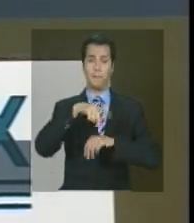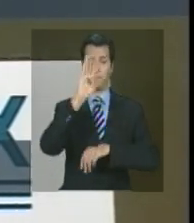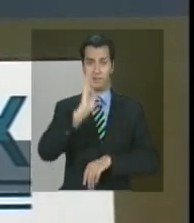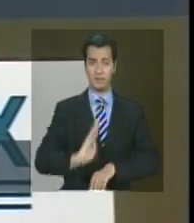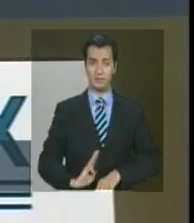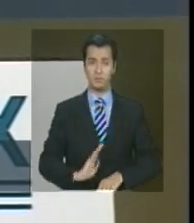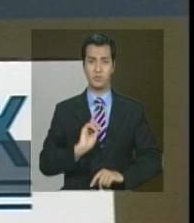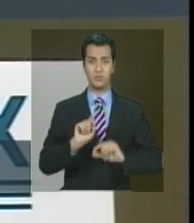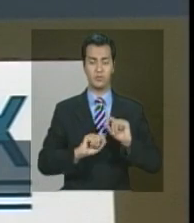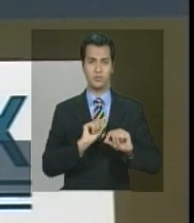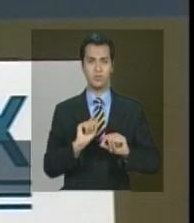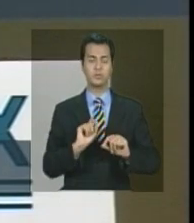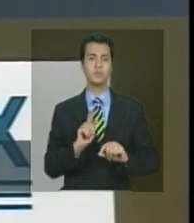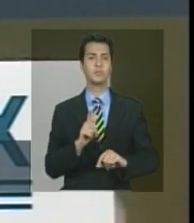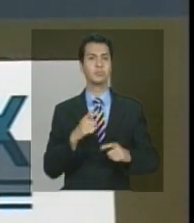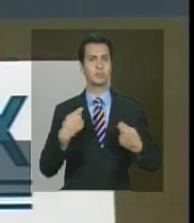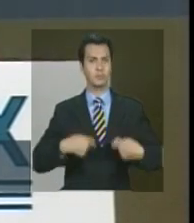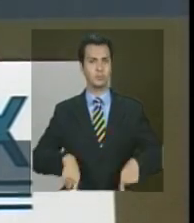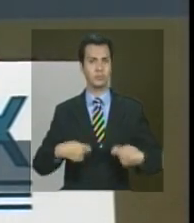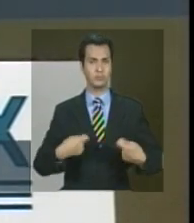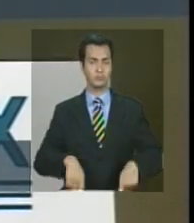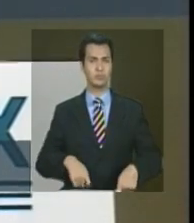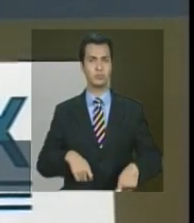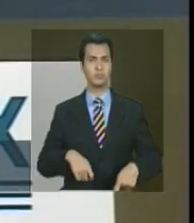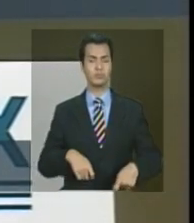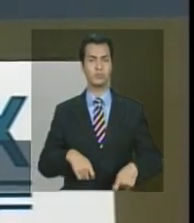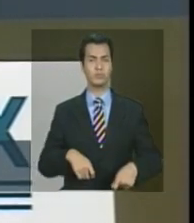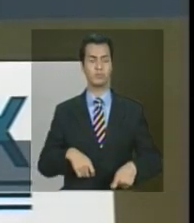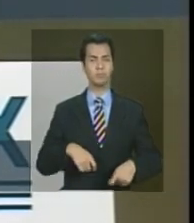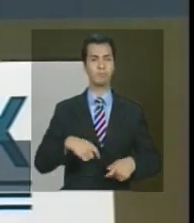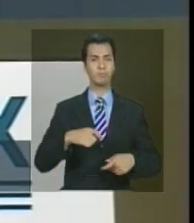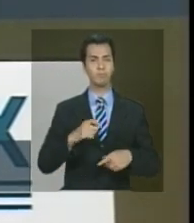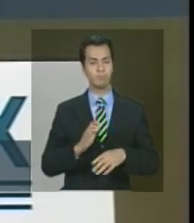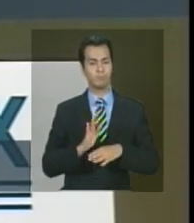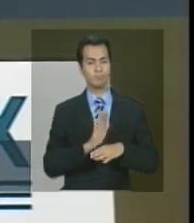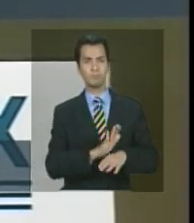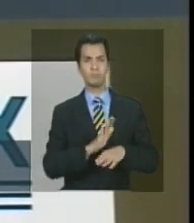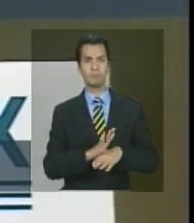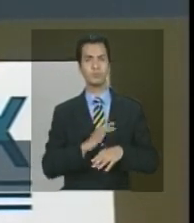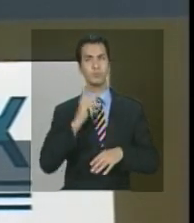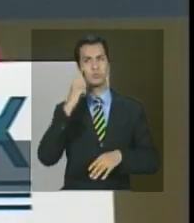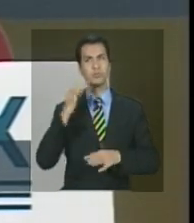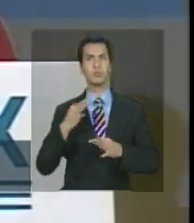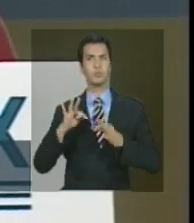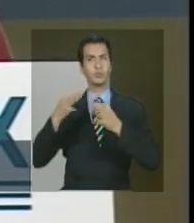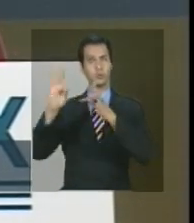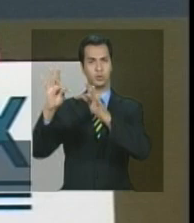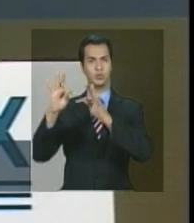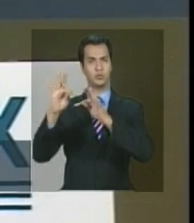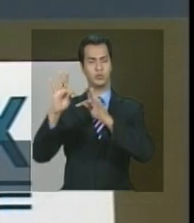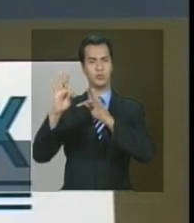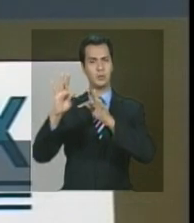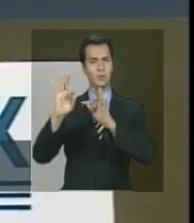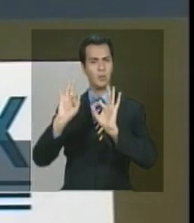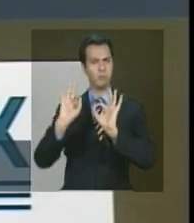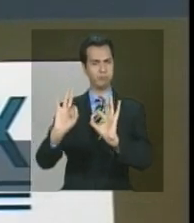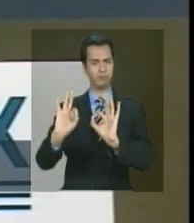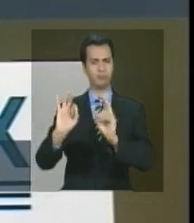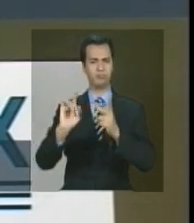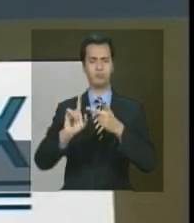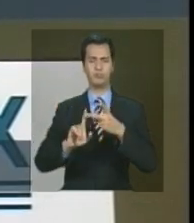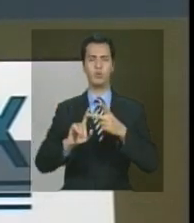de, simultaneamente, se preocupar com incorporar tecnologia de ponta, construir